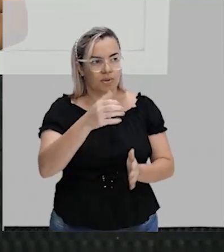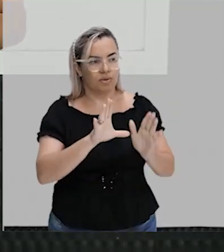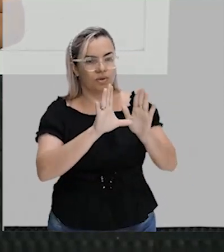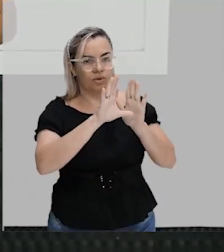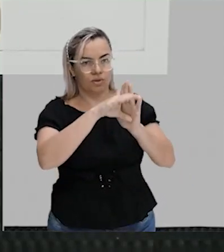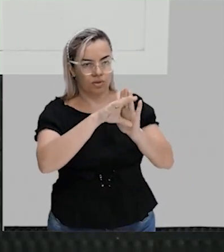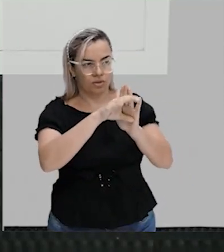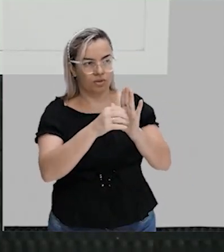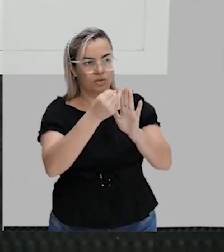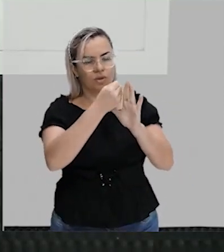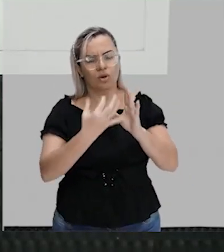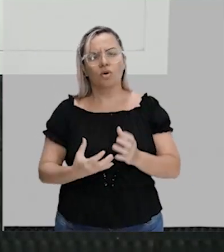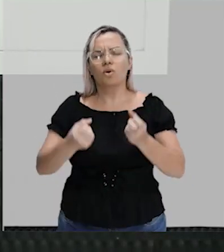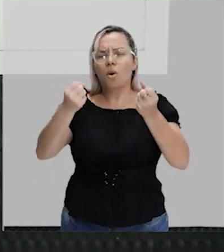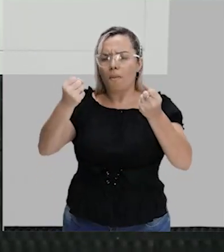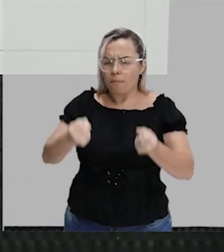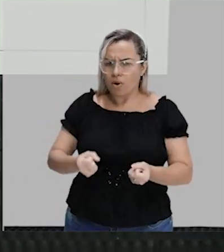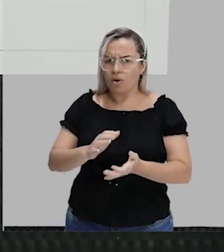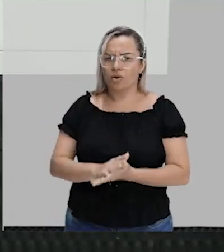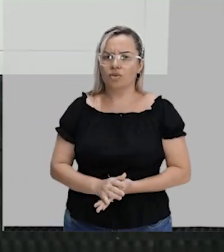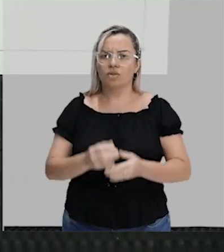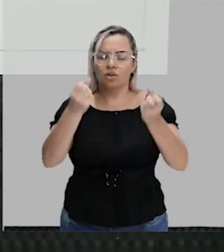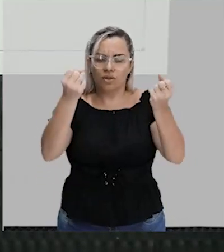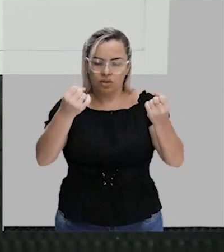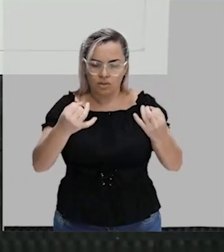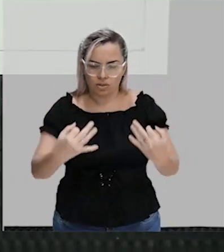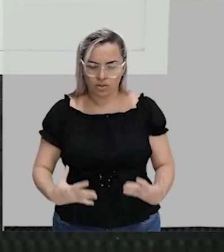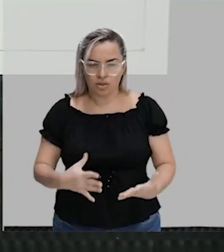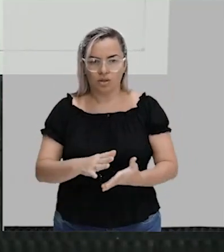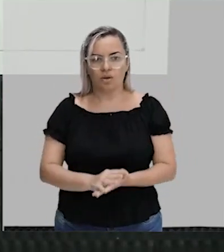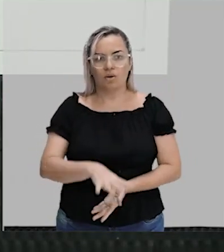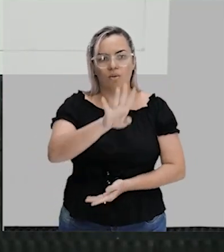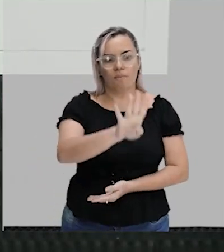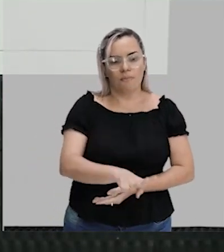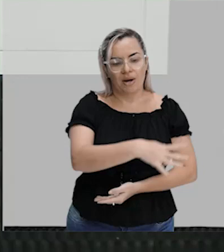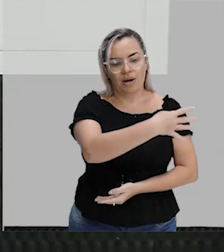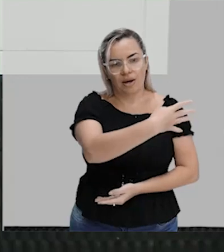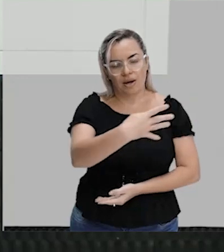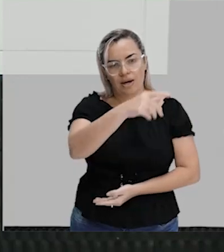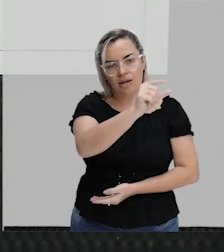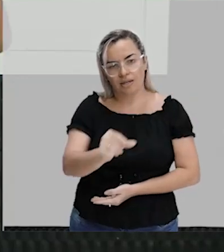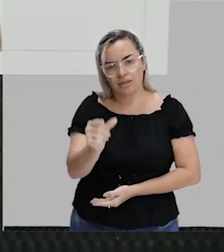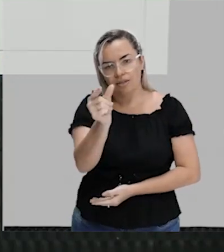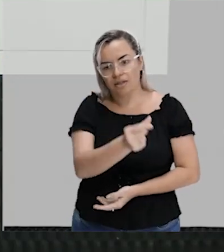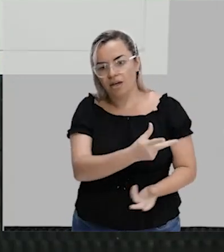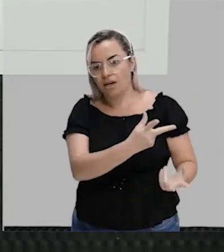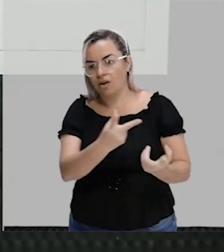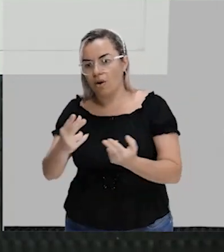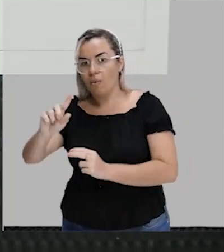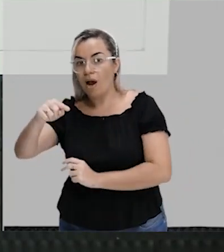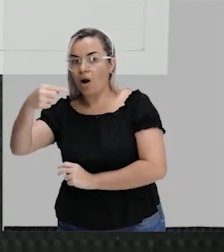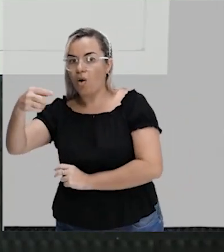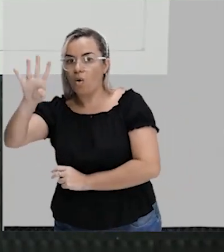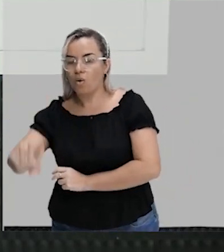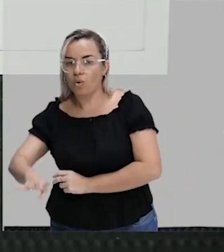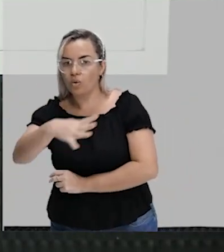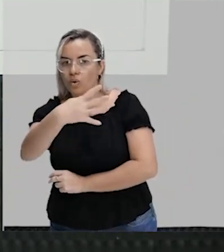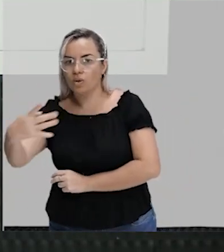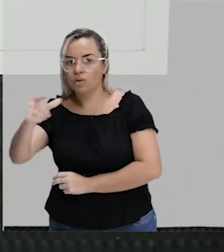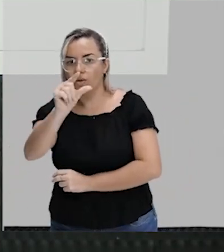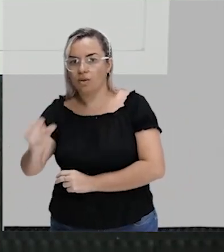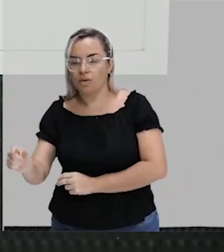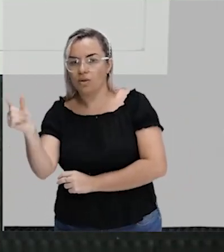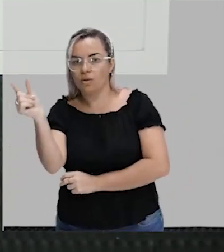definir né quando é que eu posso dizer que uma matriz ela é igual a outra Matriz tá Então veja só duas